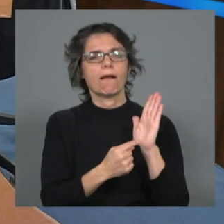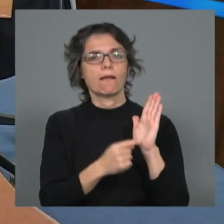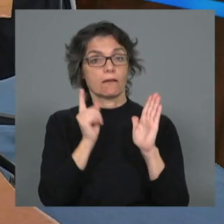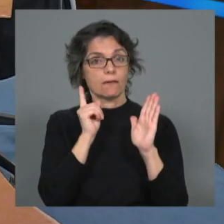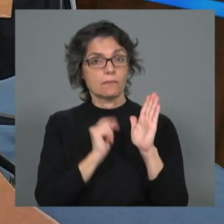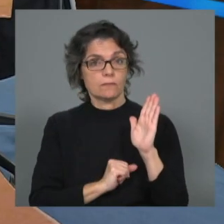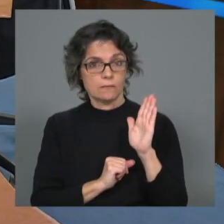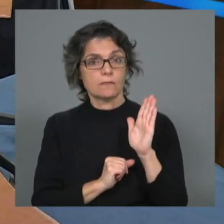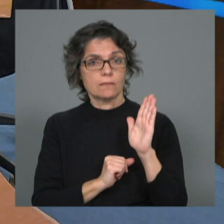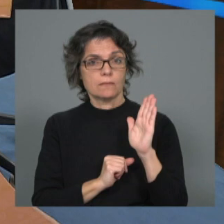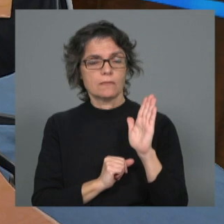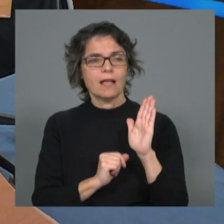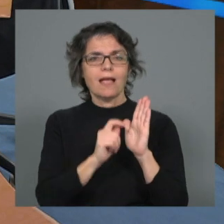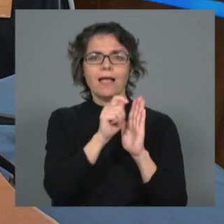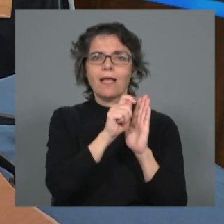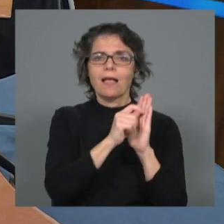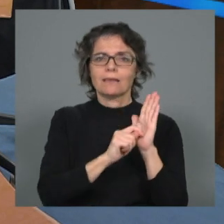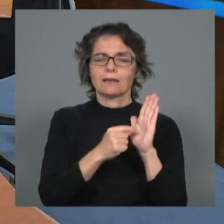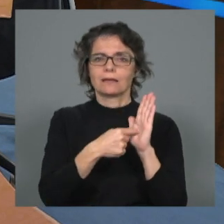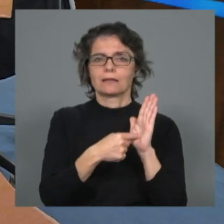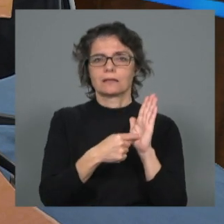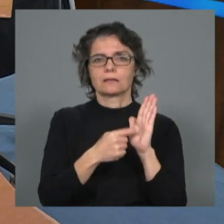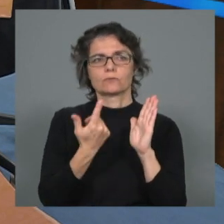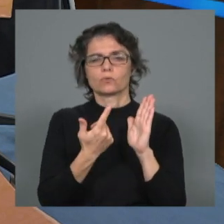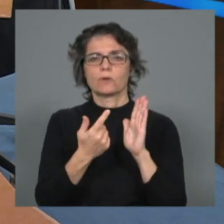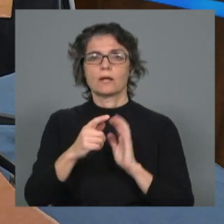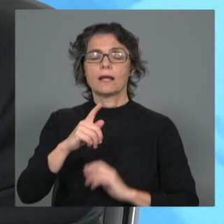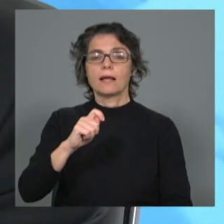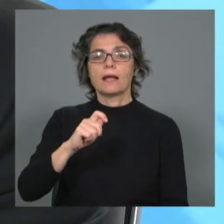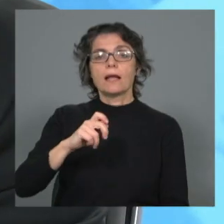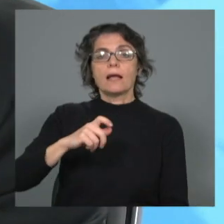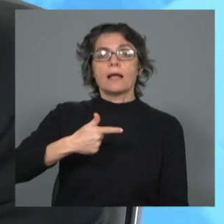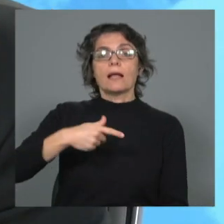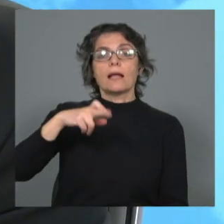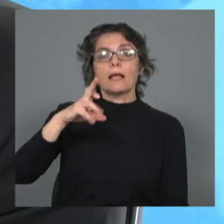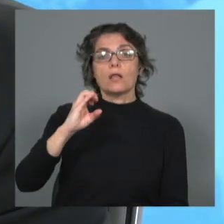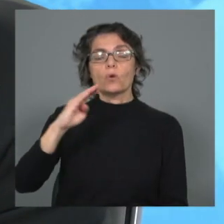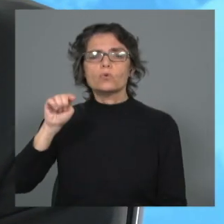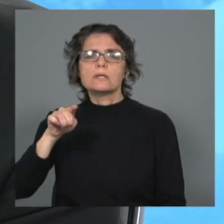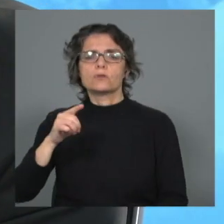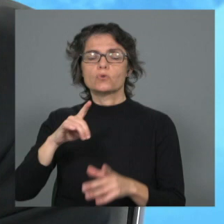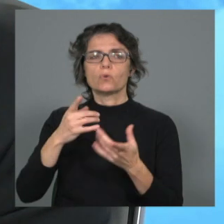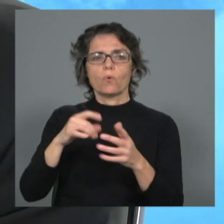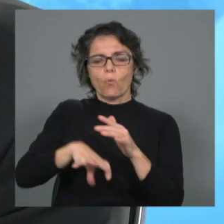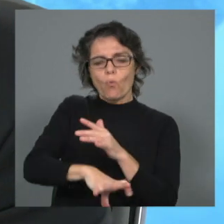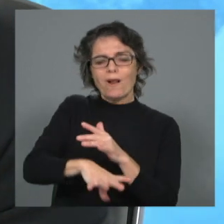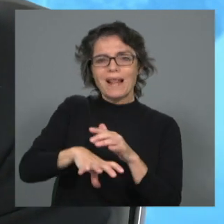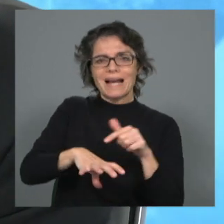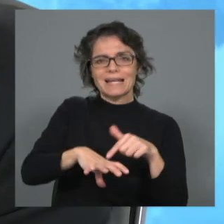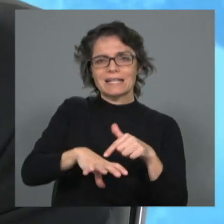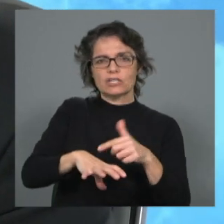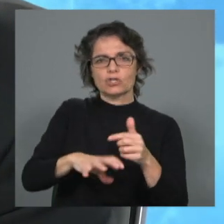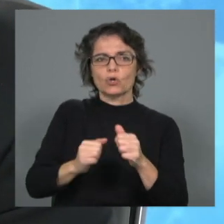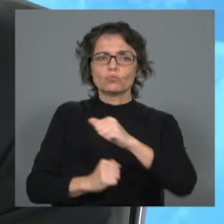é, a palavra ética deriva do ethos, que significa raiz, alicerce, portanto o chão do desporto, a base